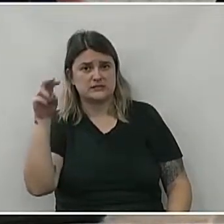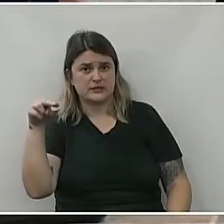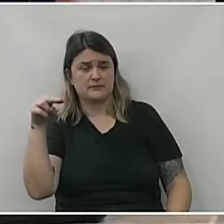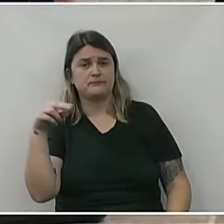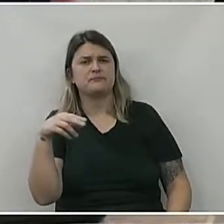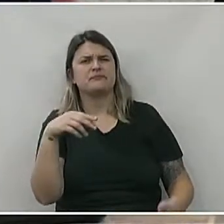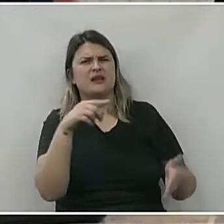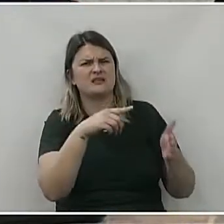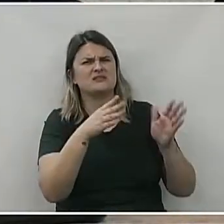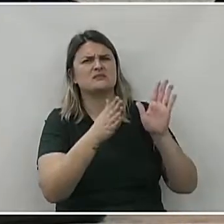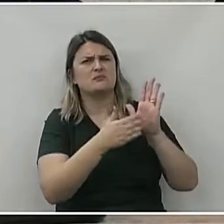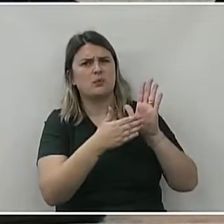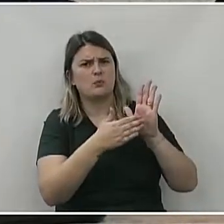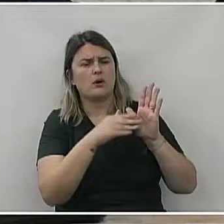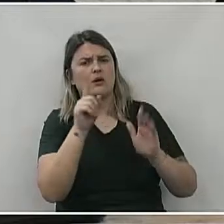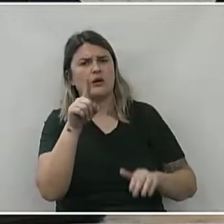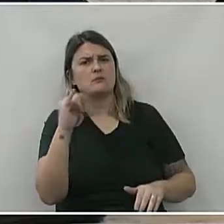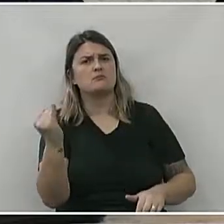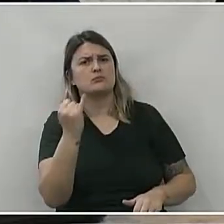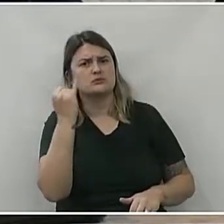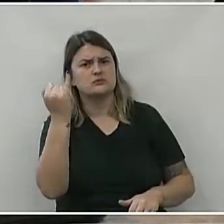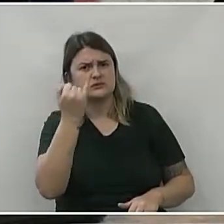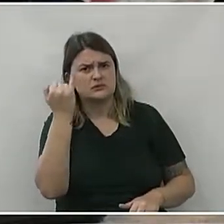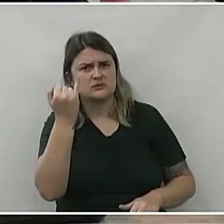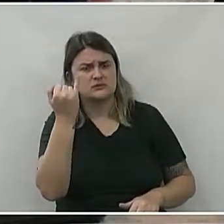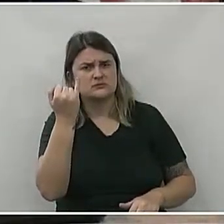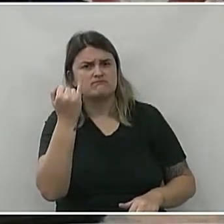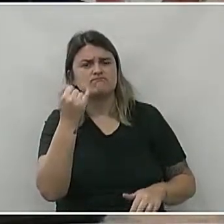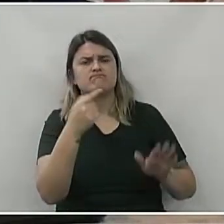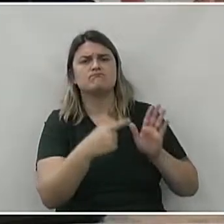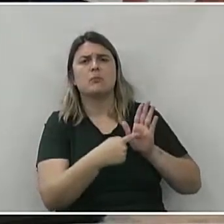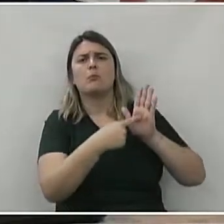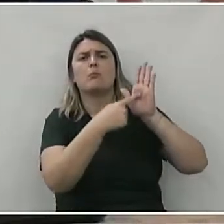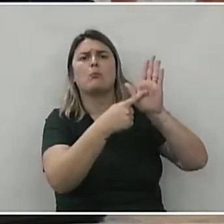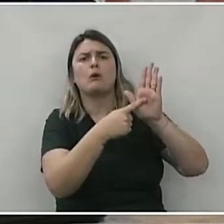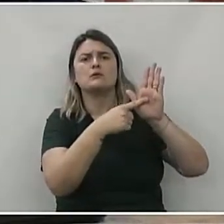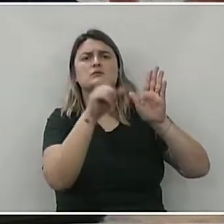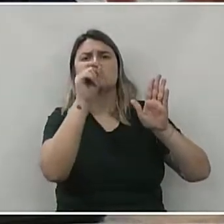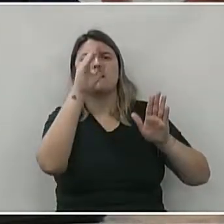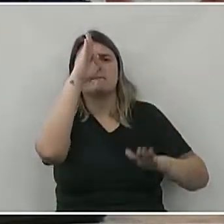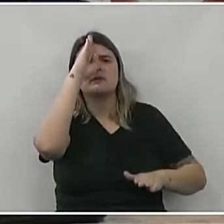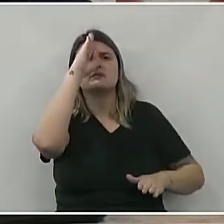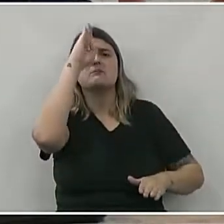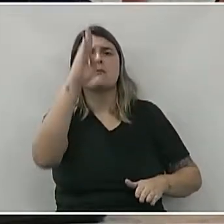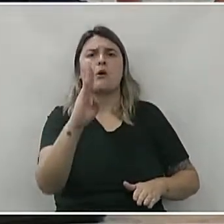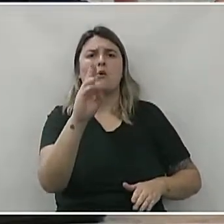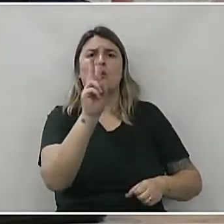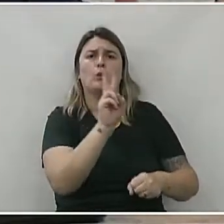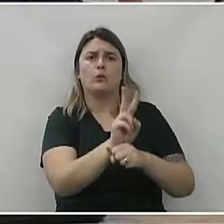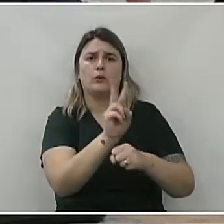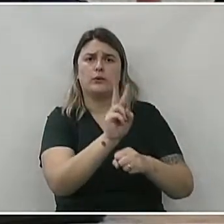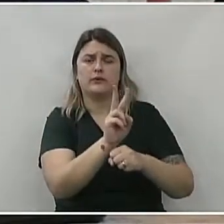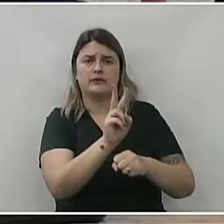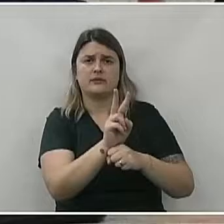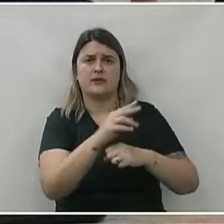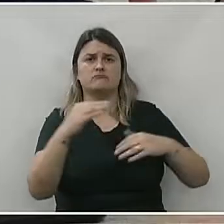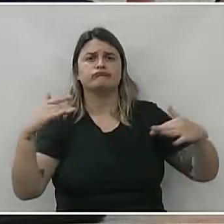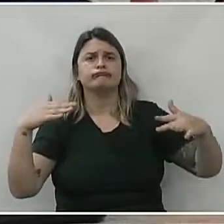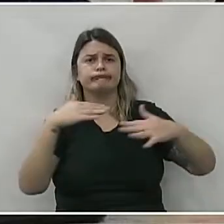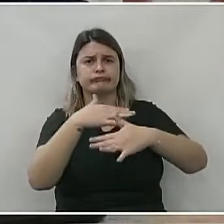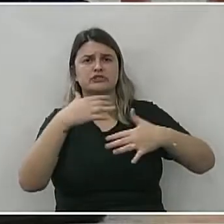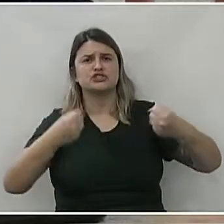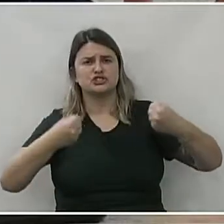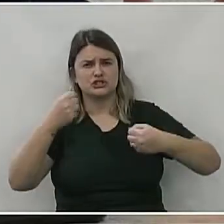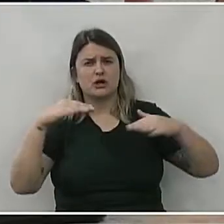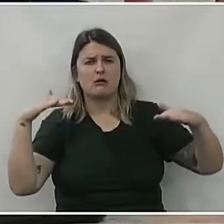essa campanha é muito importante e tem o destaque principal do cuidado do nosso trânsito,